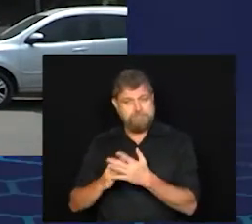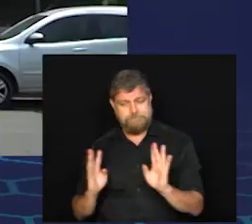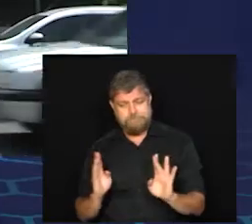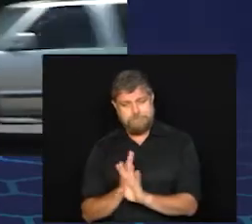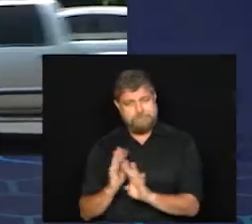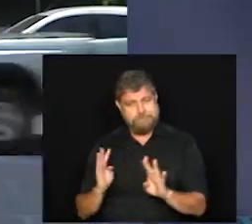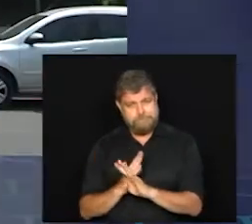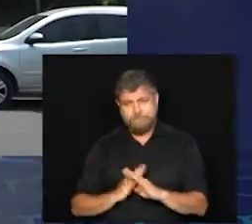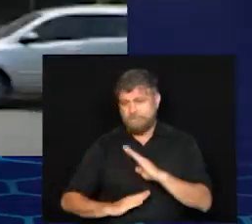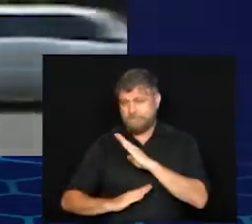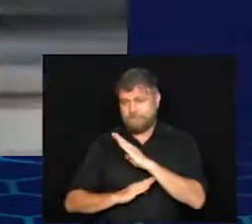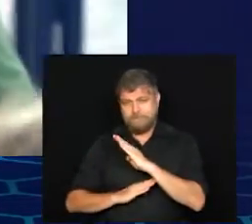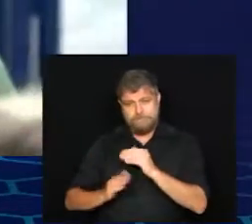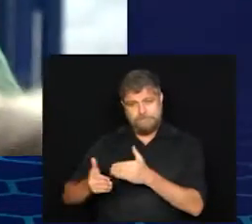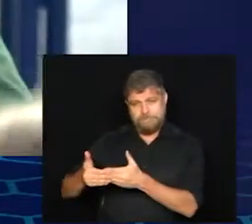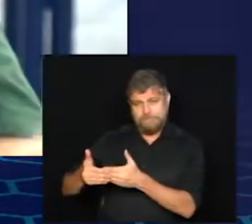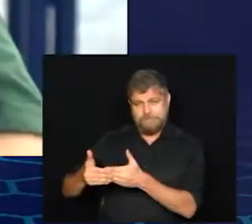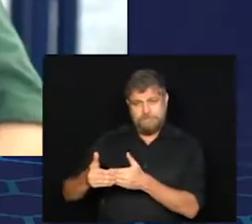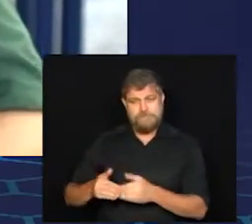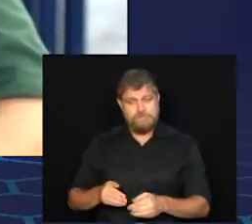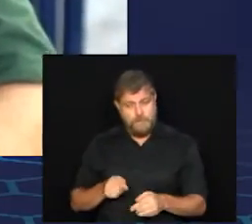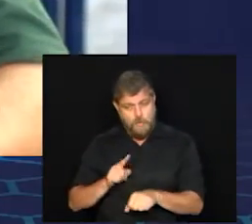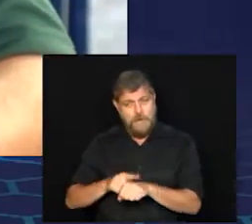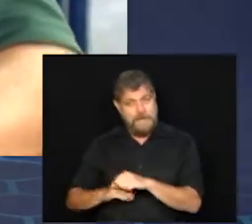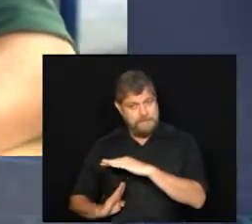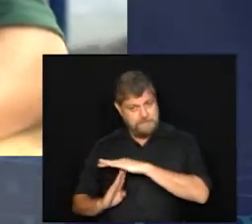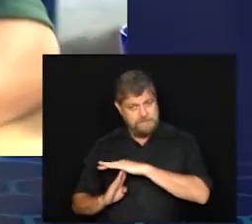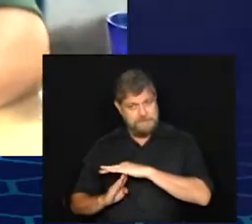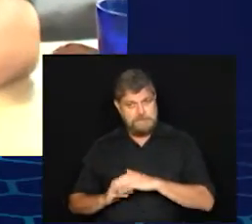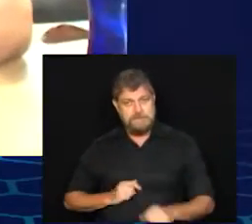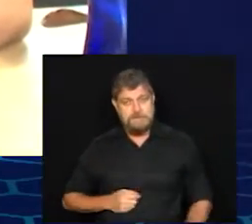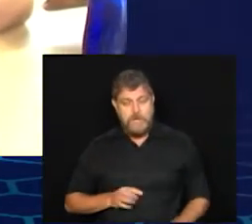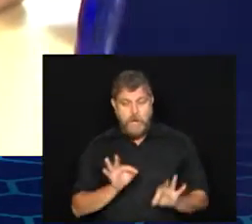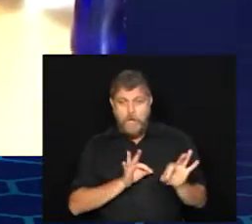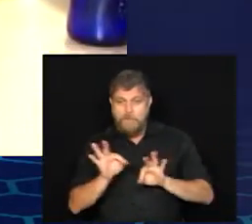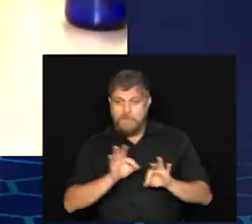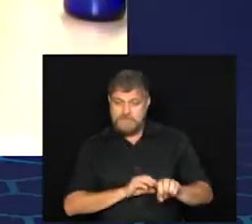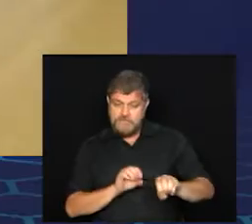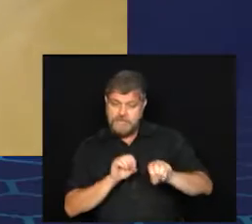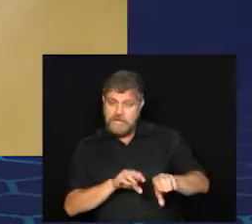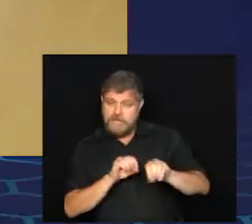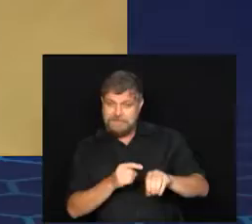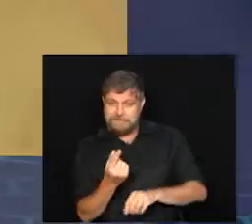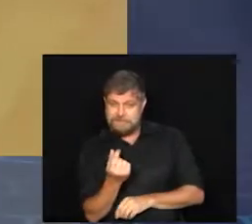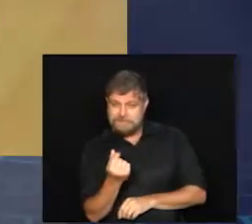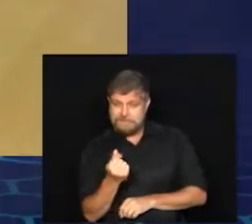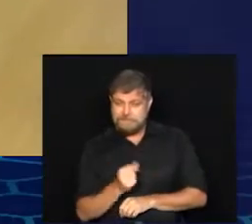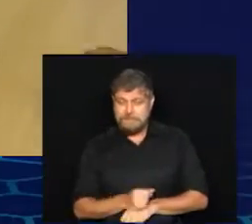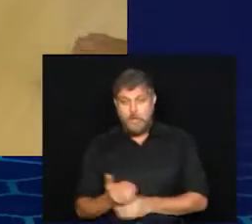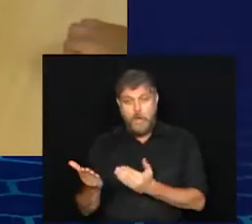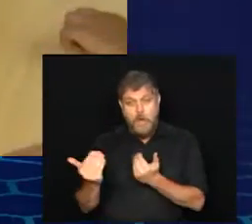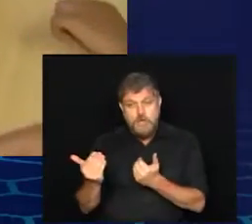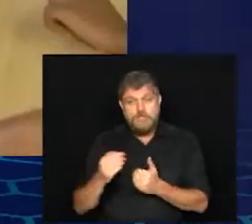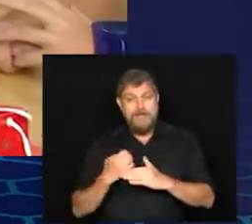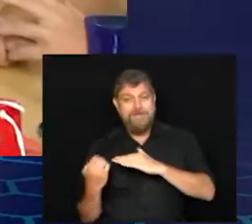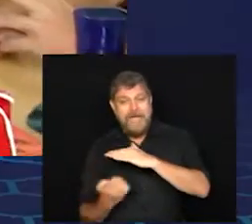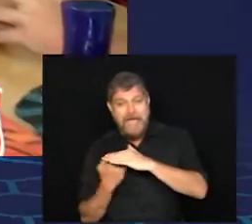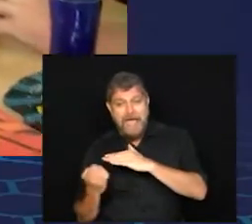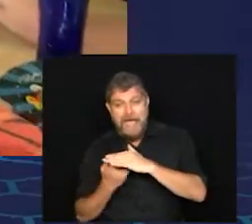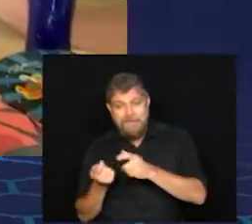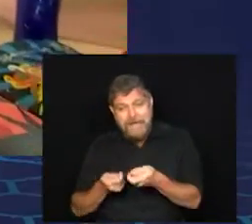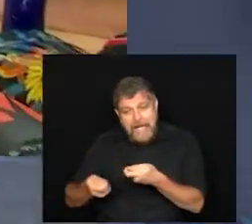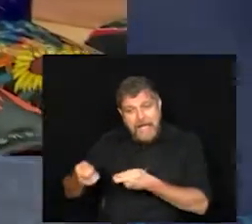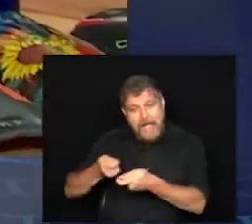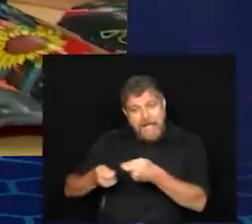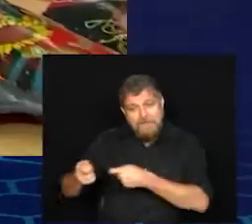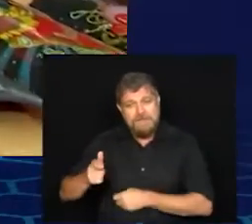pessoas no Legislativo. Projeto de educação financeira quer ensinar jovens a administrar empresa e dinheiro